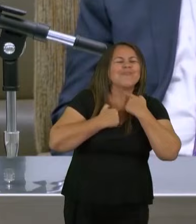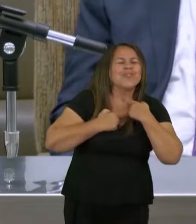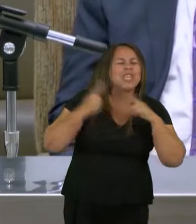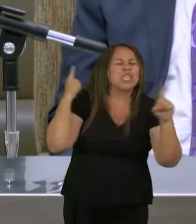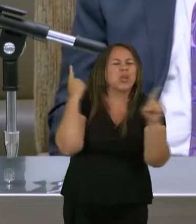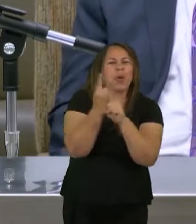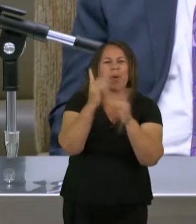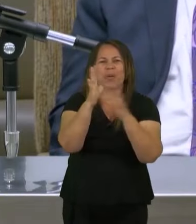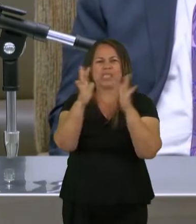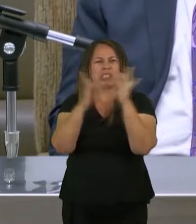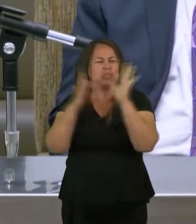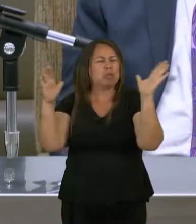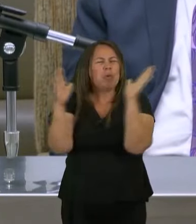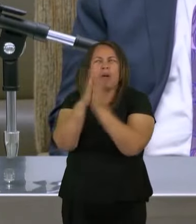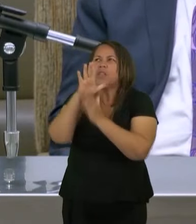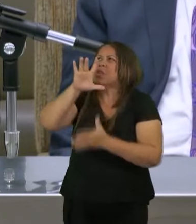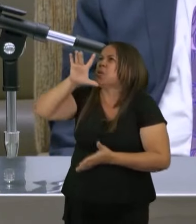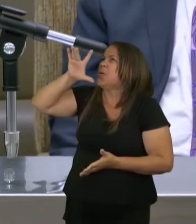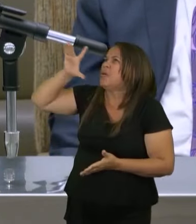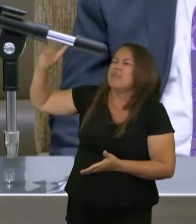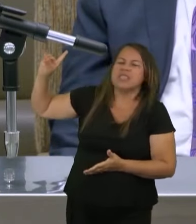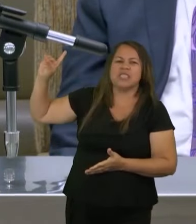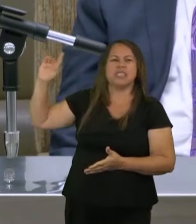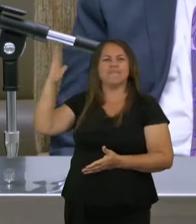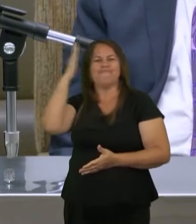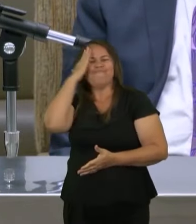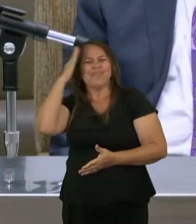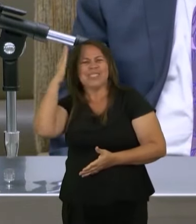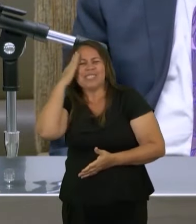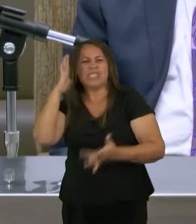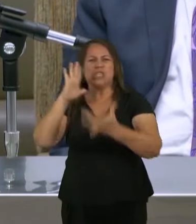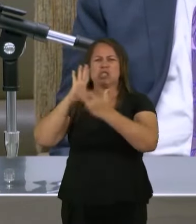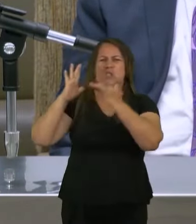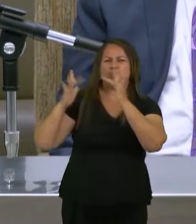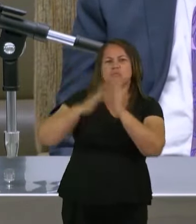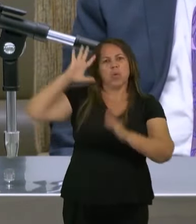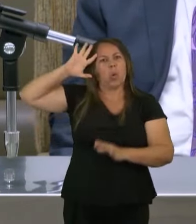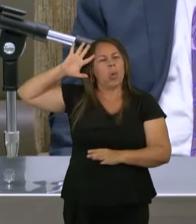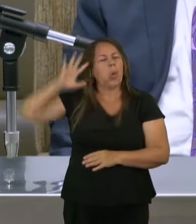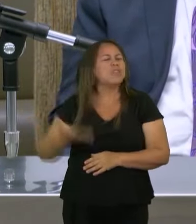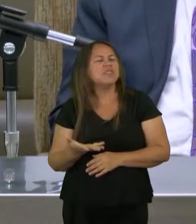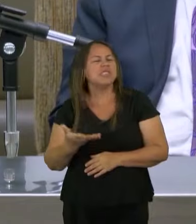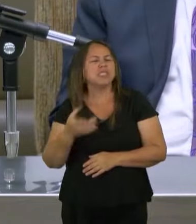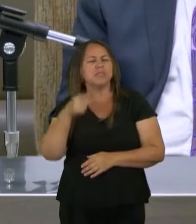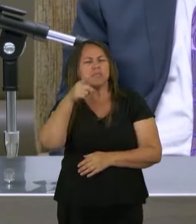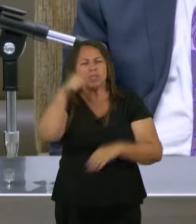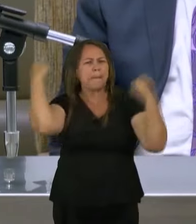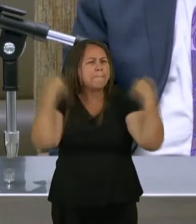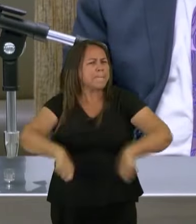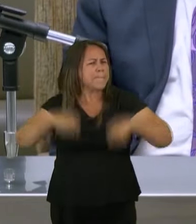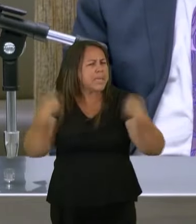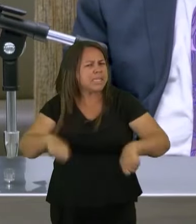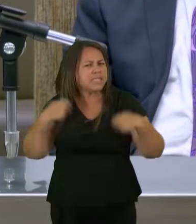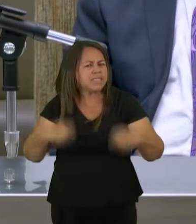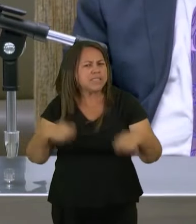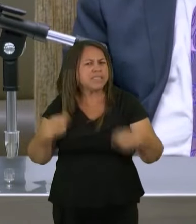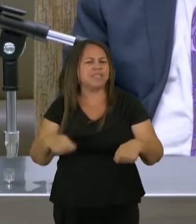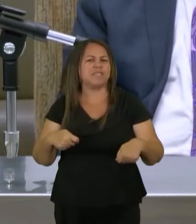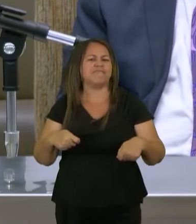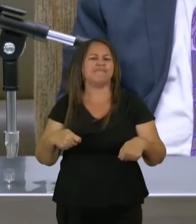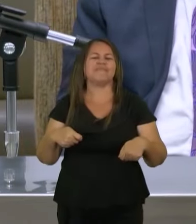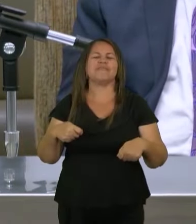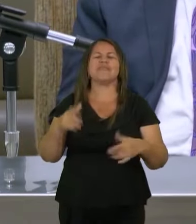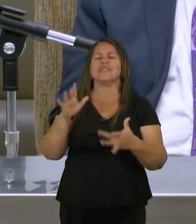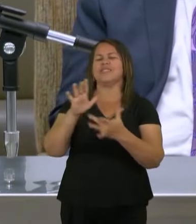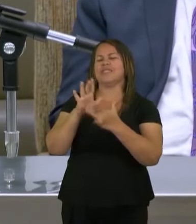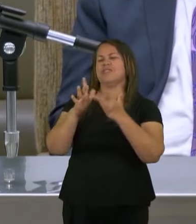Jesus, de adorar Jesus, de entender que Jesus é a solução que você precisa,